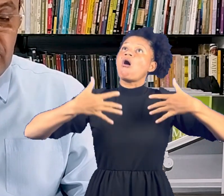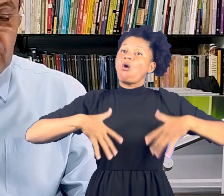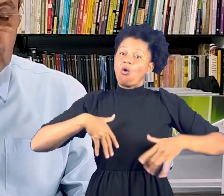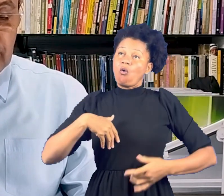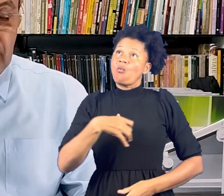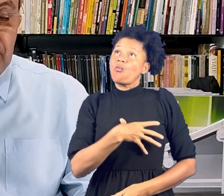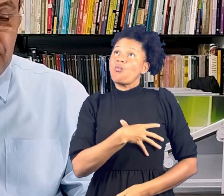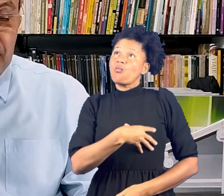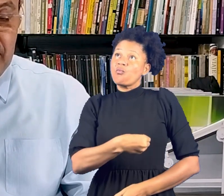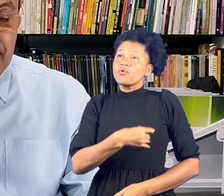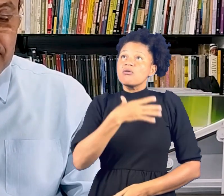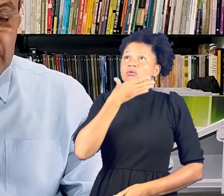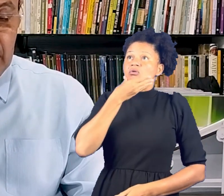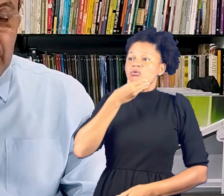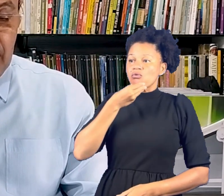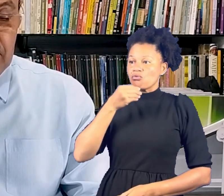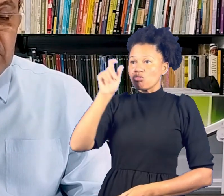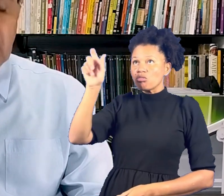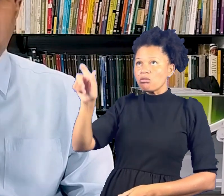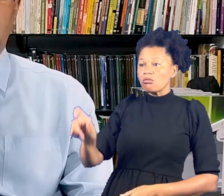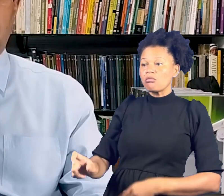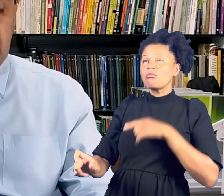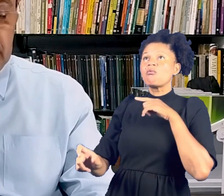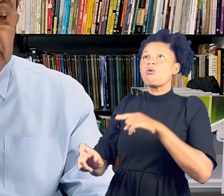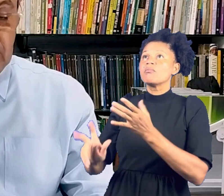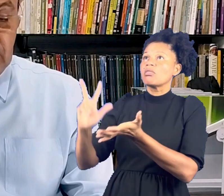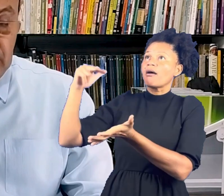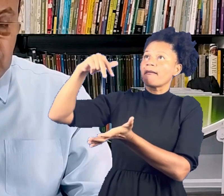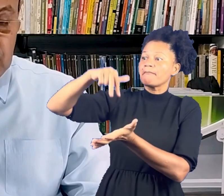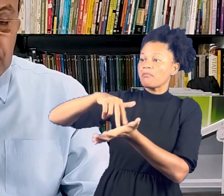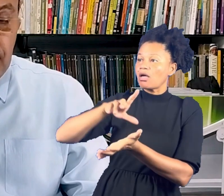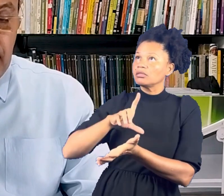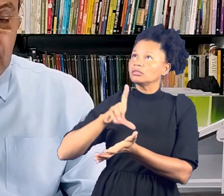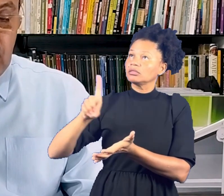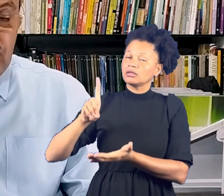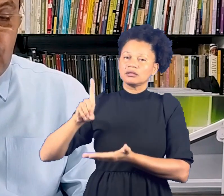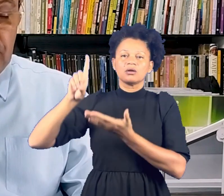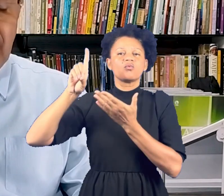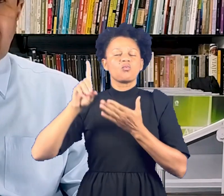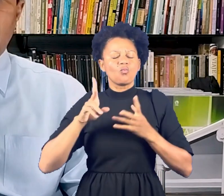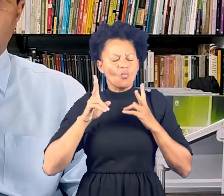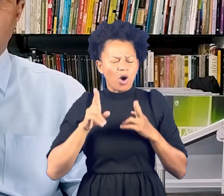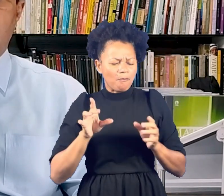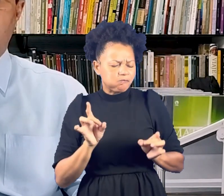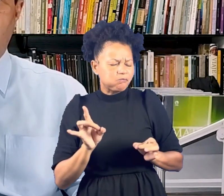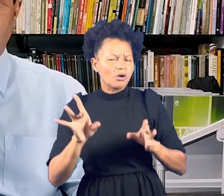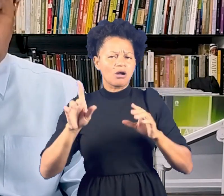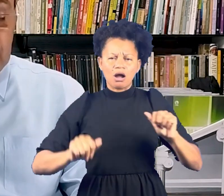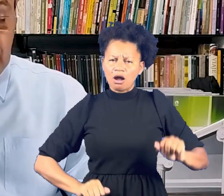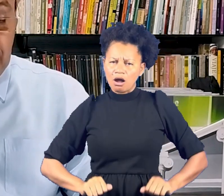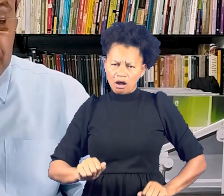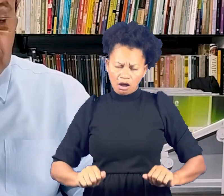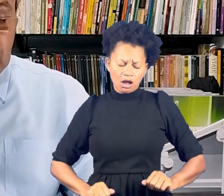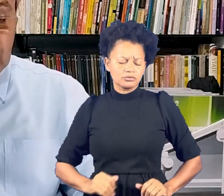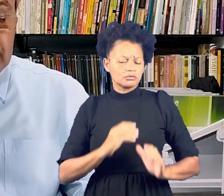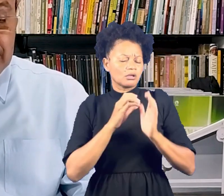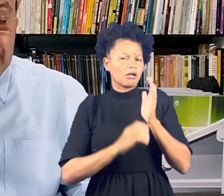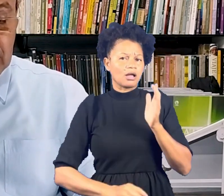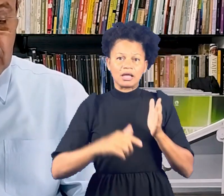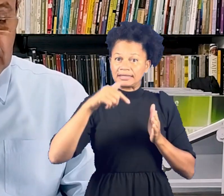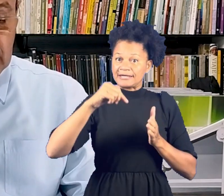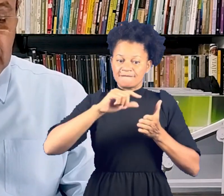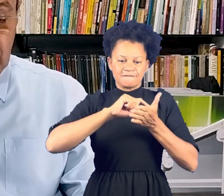Filho do Homem que está em pé à mão direita de Deus. Conforme Atos dos Apóstolos,